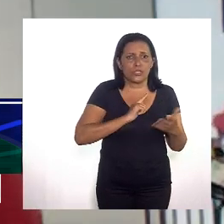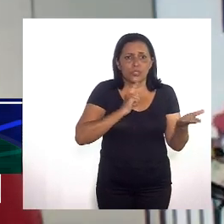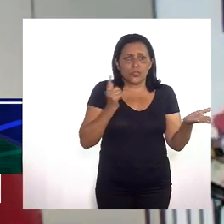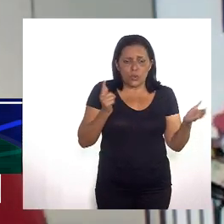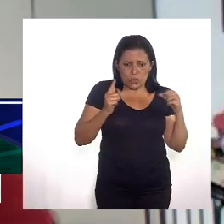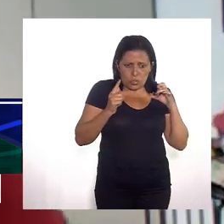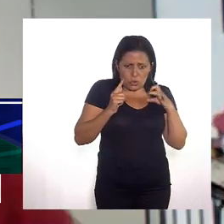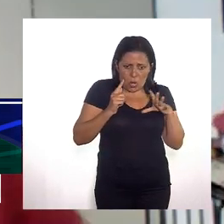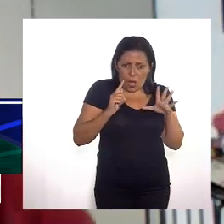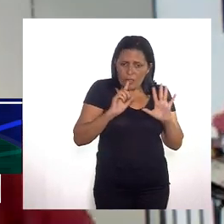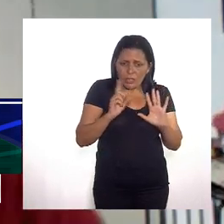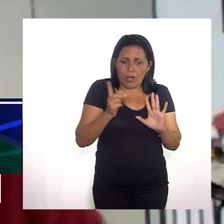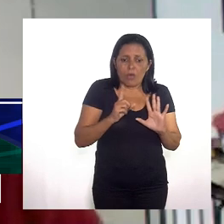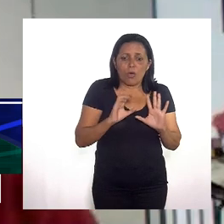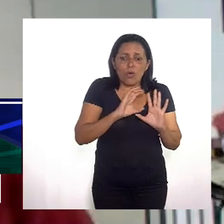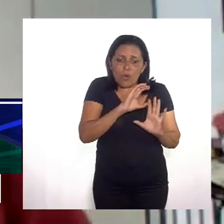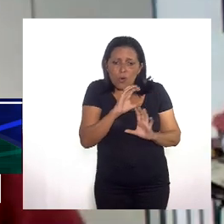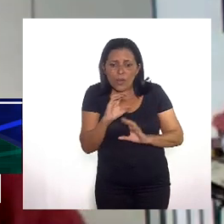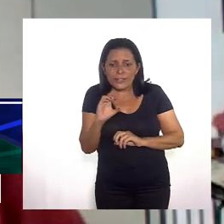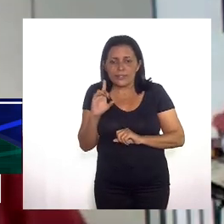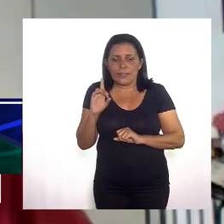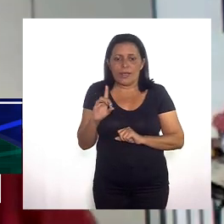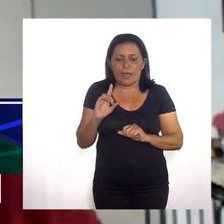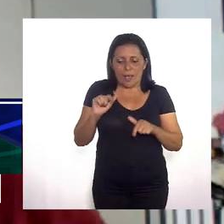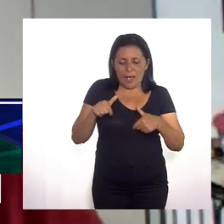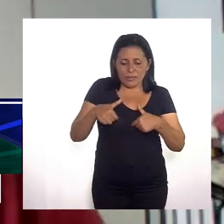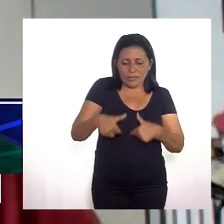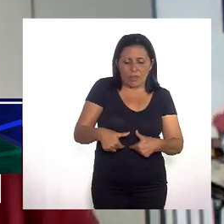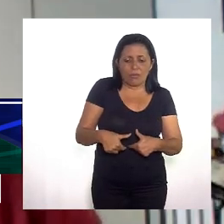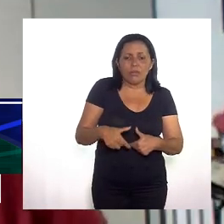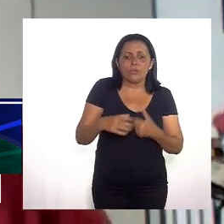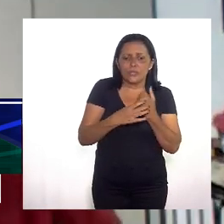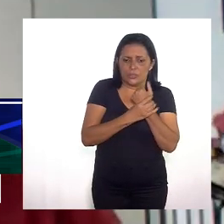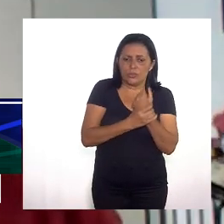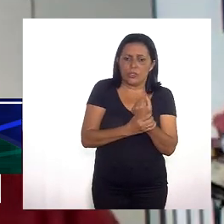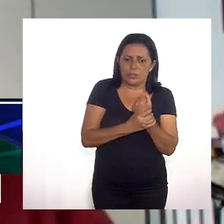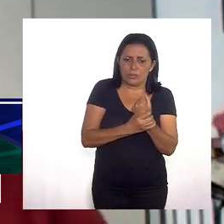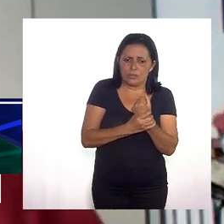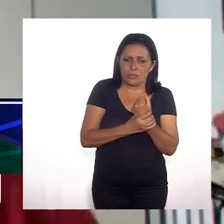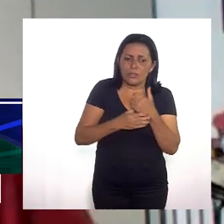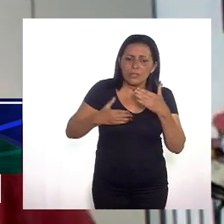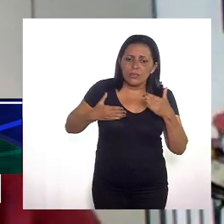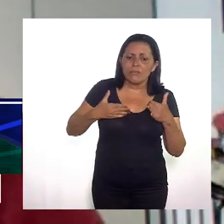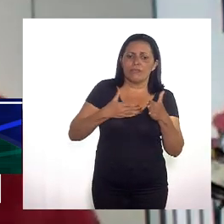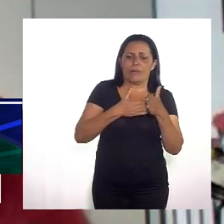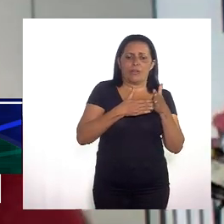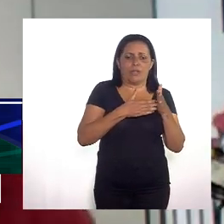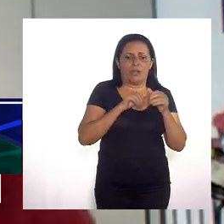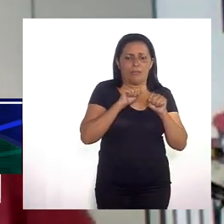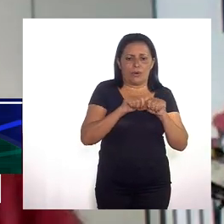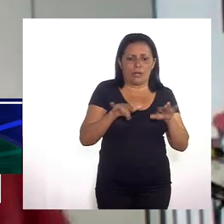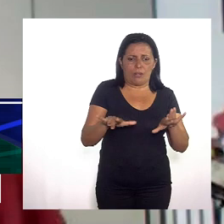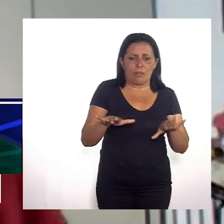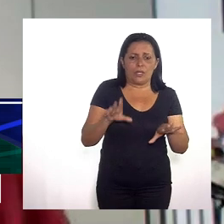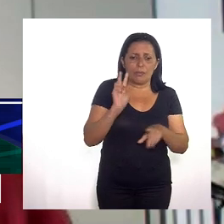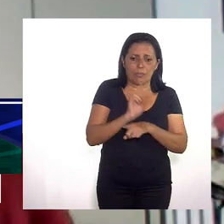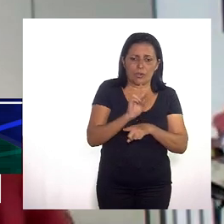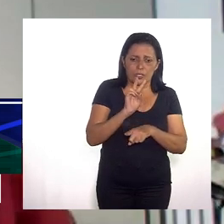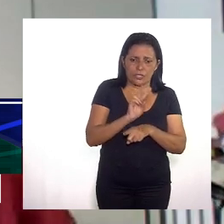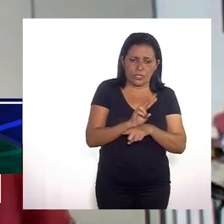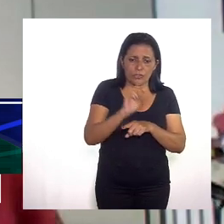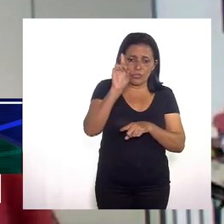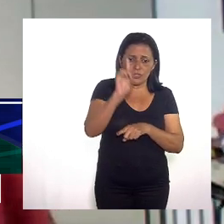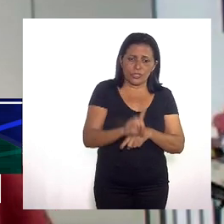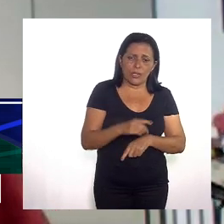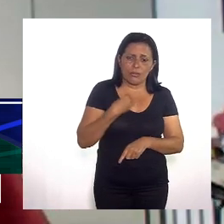de educação, e coordene ações para que a gente, de fato, consiga enfrentar a pandemia, preservando o direito à vida dos profissionais de educação.